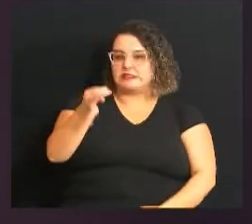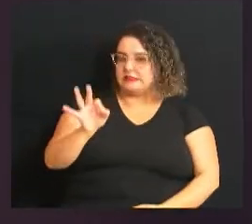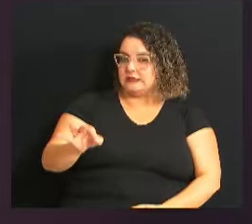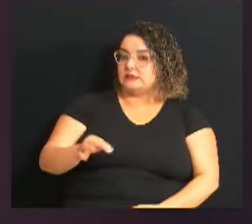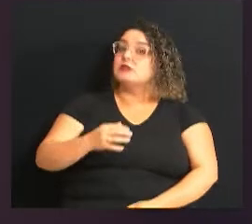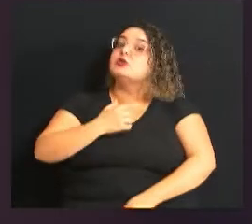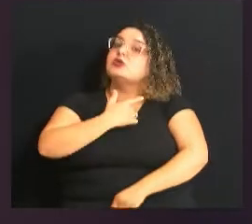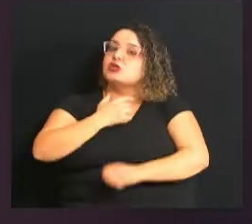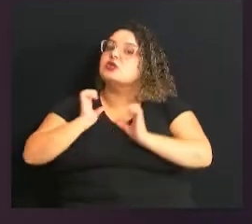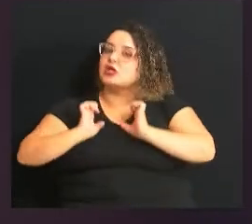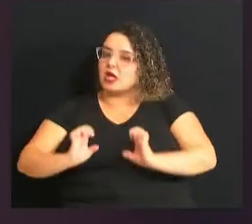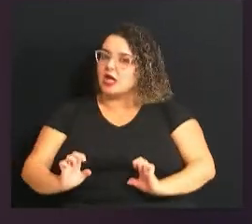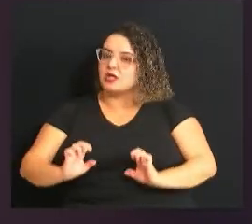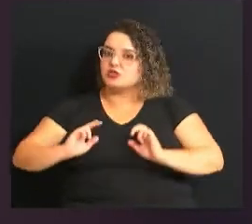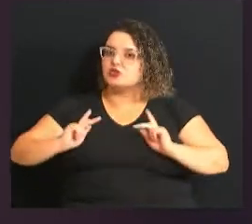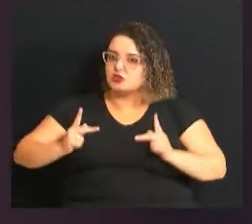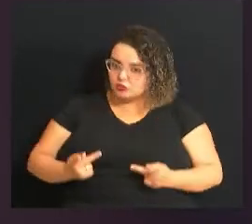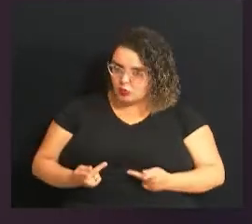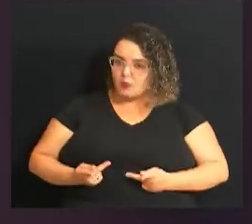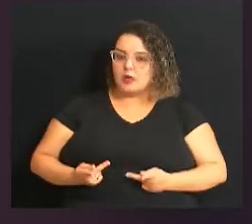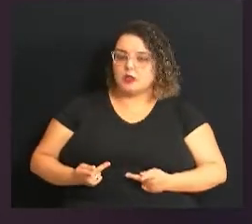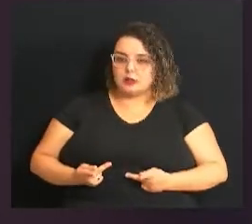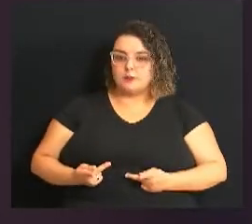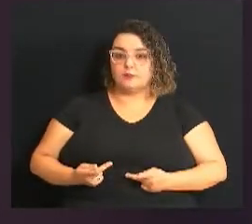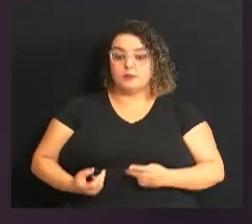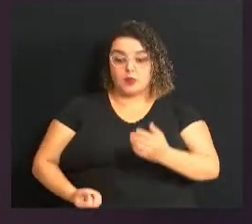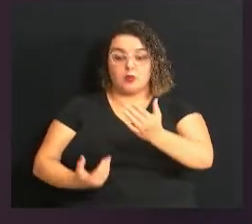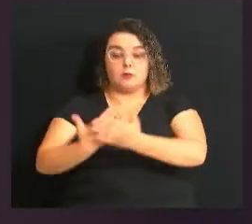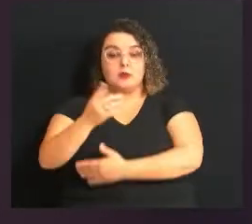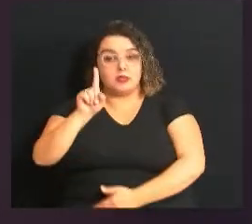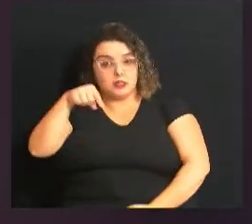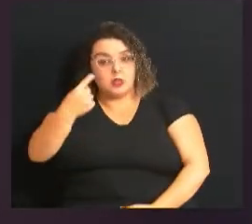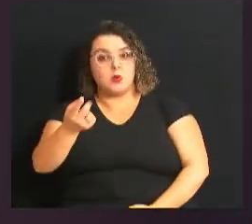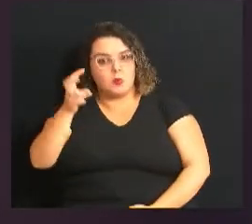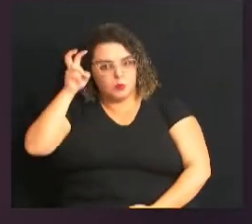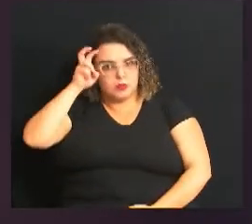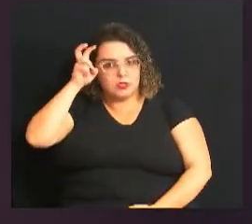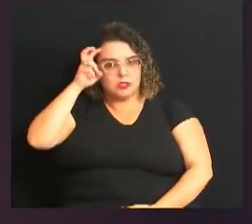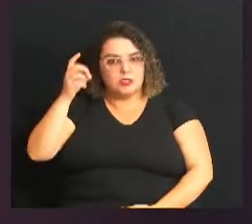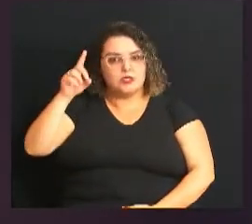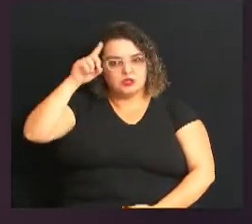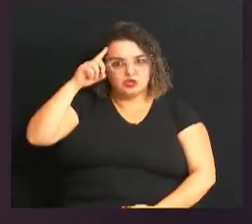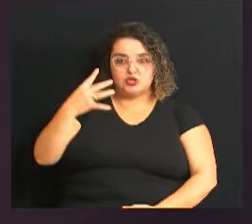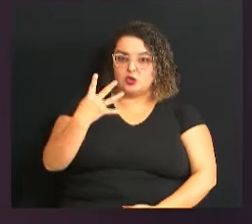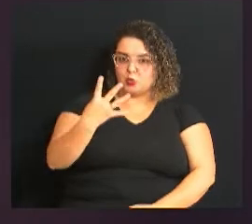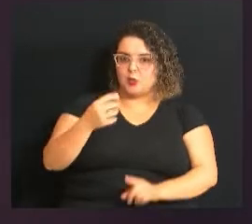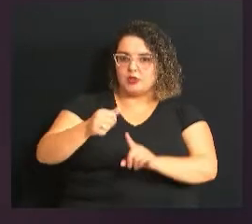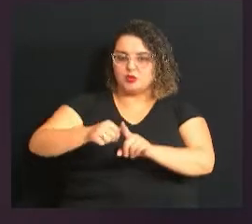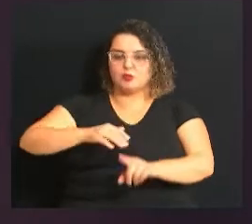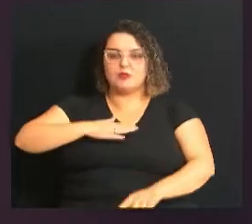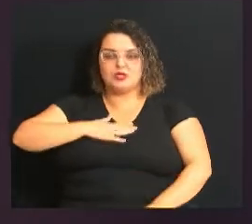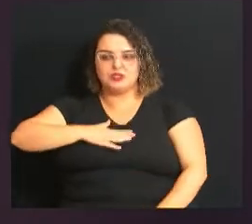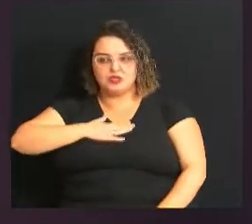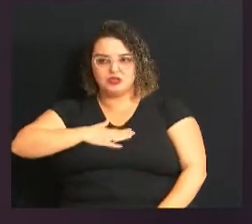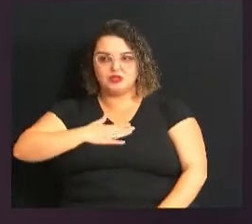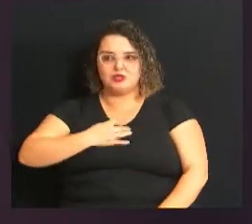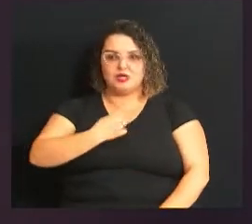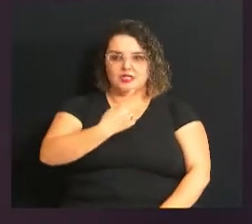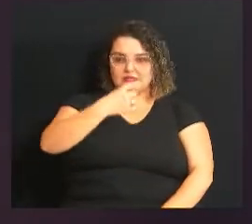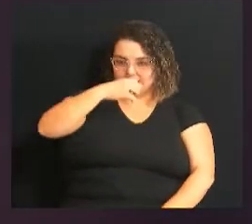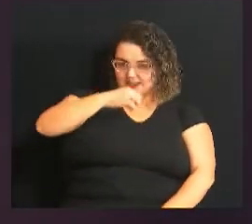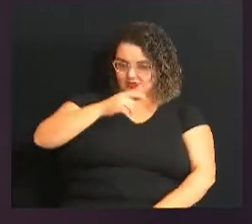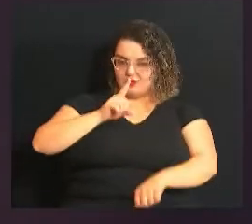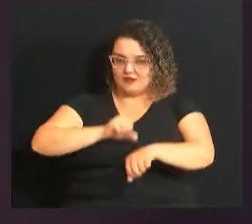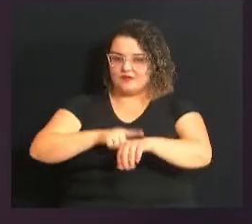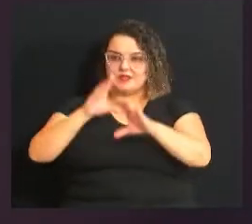do gênero humano. A estreia na próxima quinta-feira, dia 4 de agosto, às 19 horas,